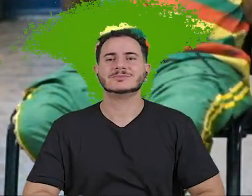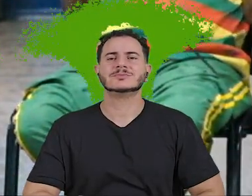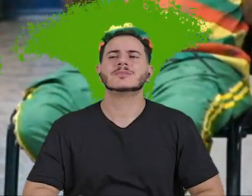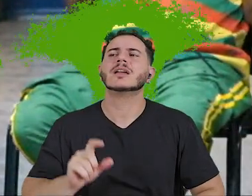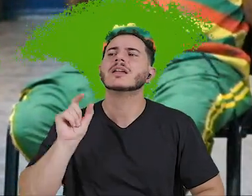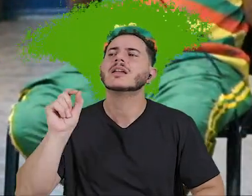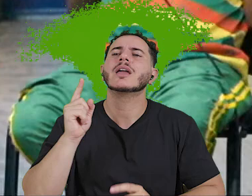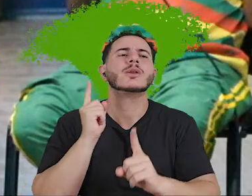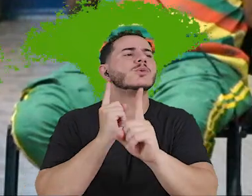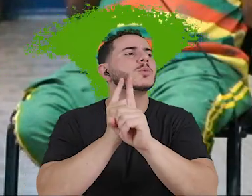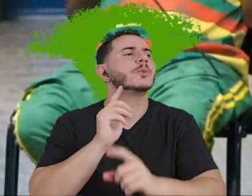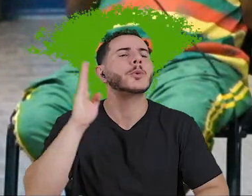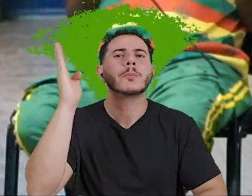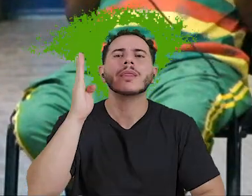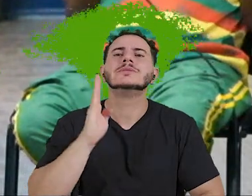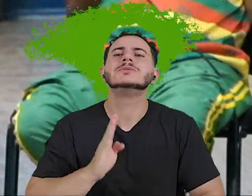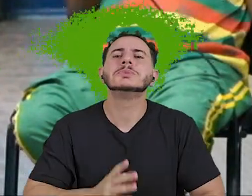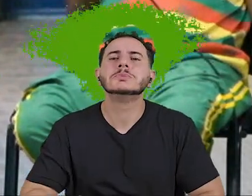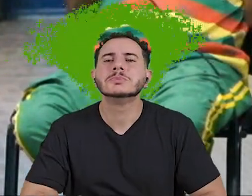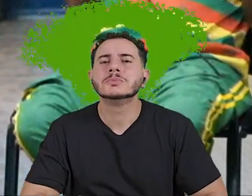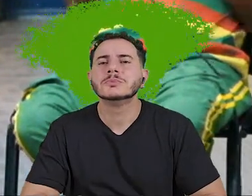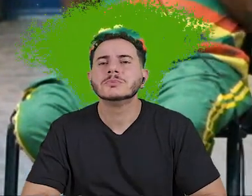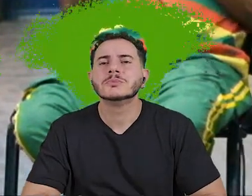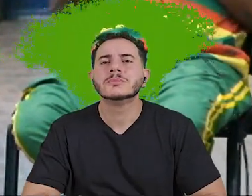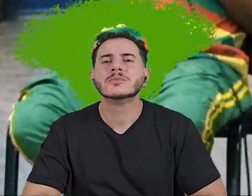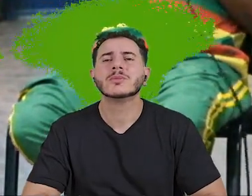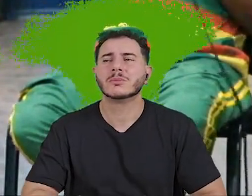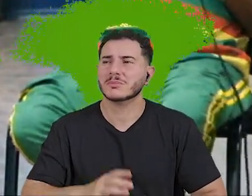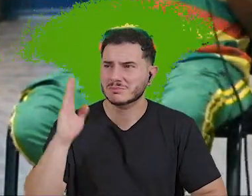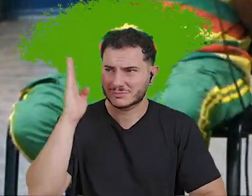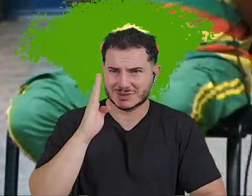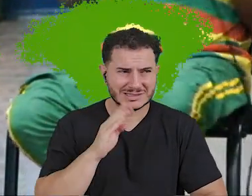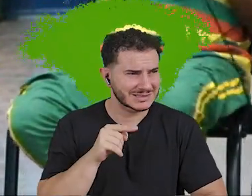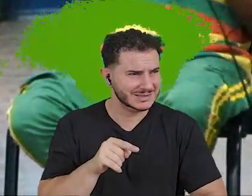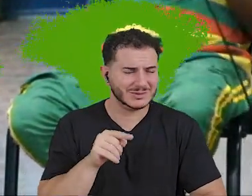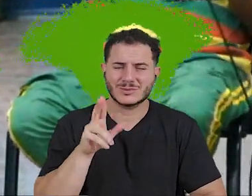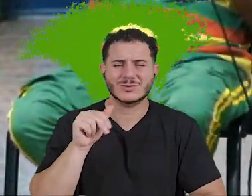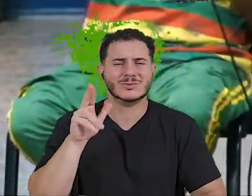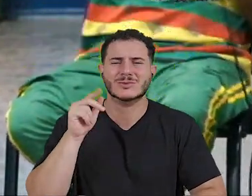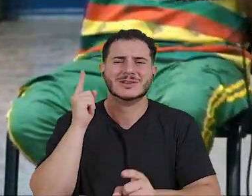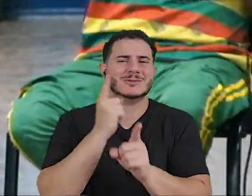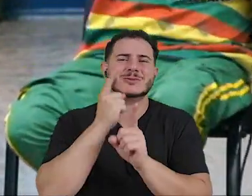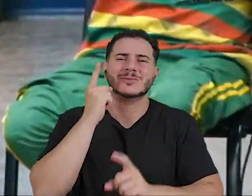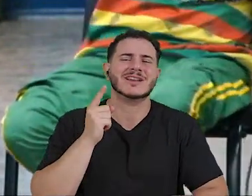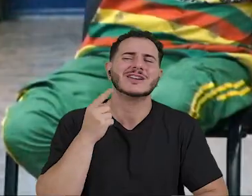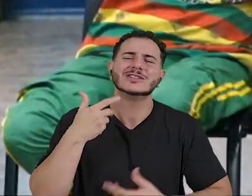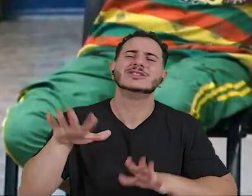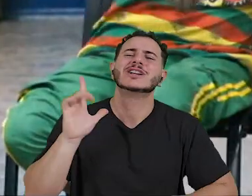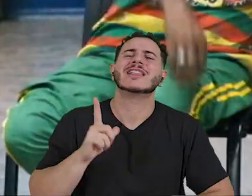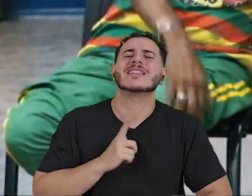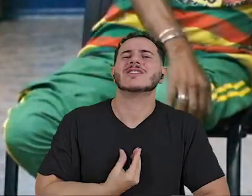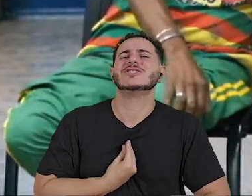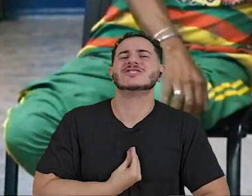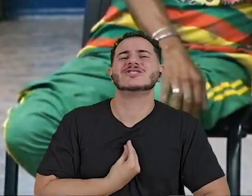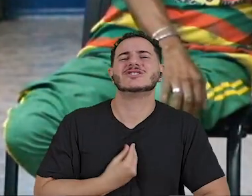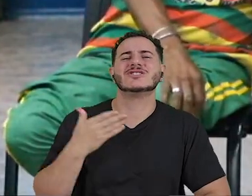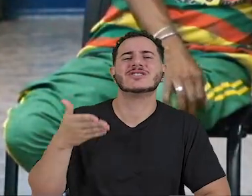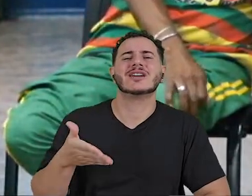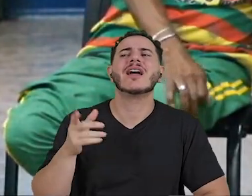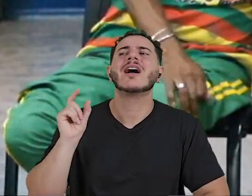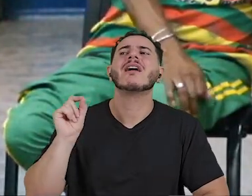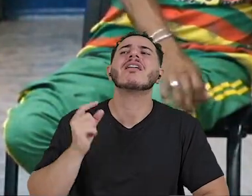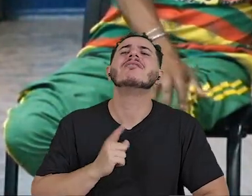Quem descobriu o Brasil? O Brasil nunca foi descoberto, já estava aqui. Quem povoava?